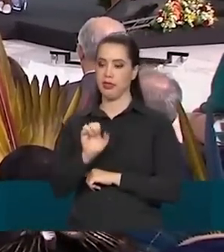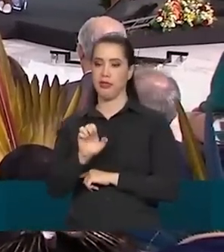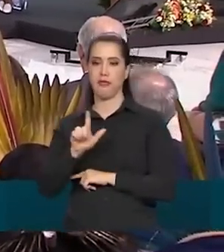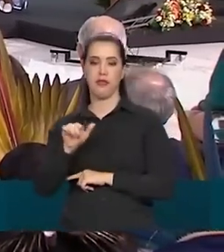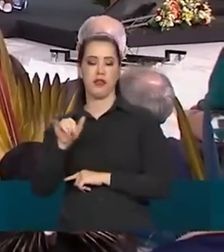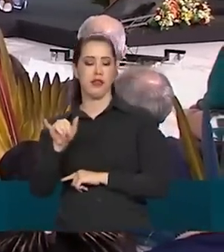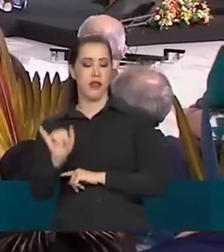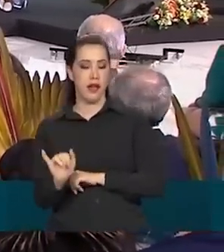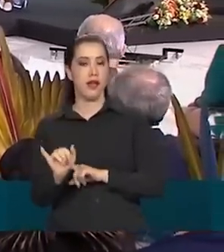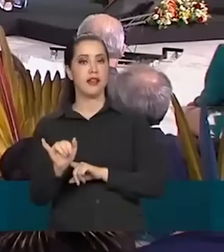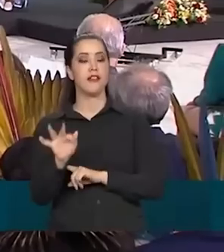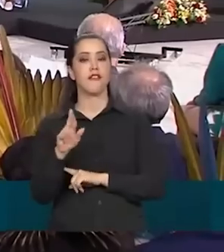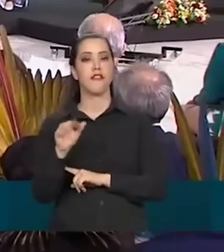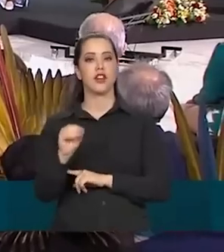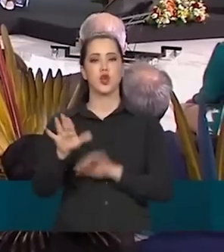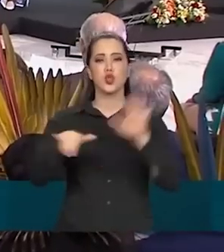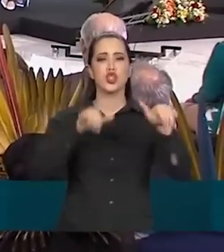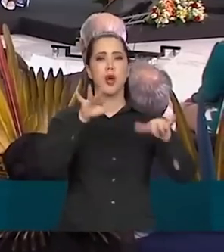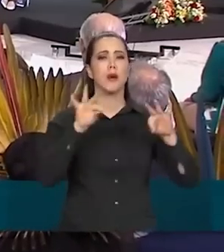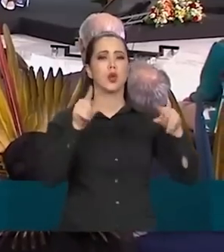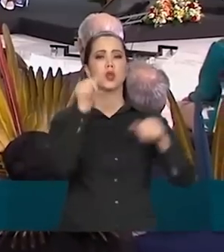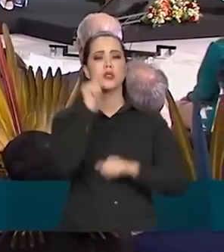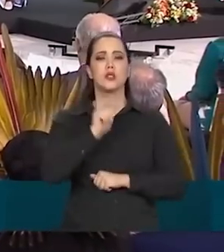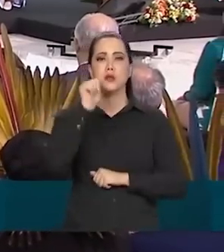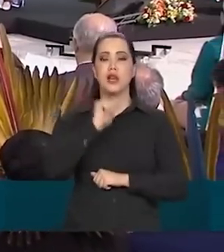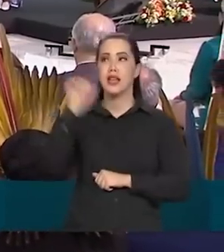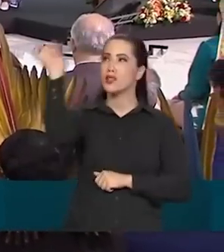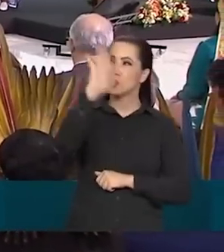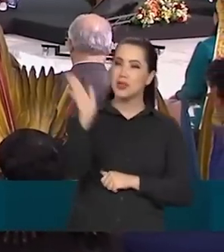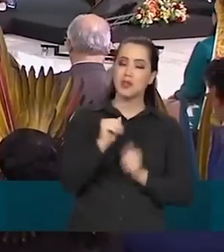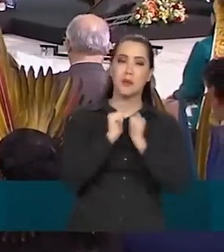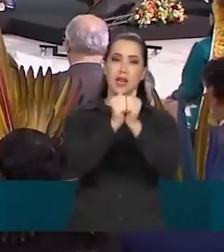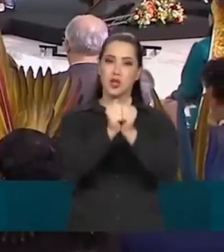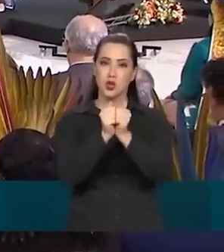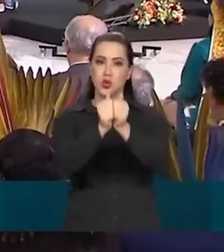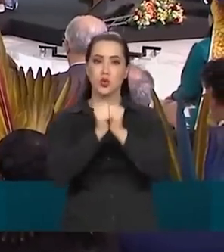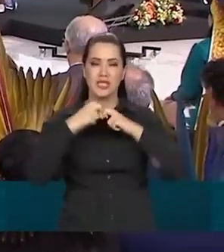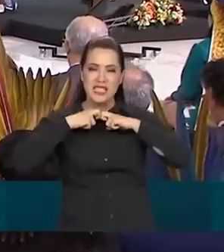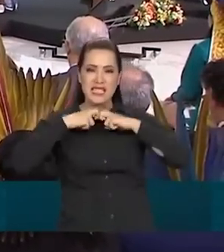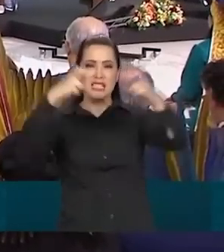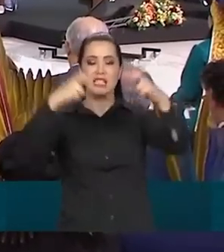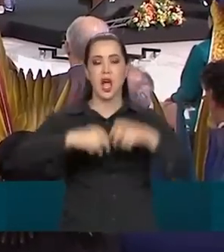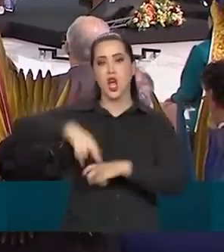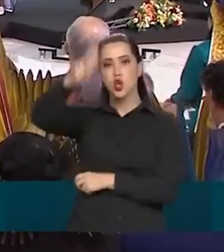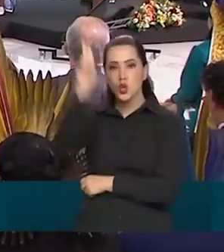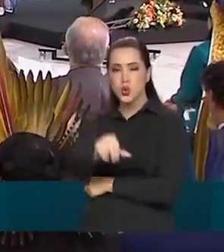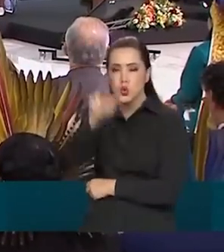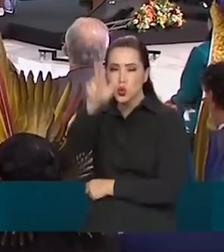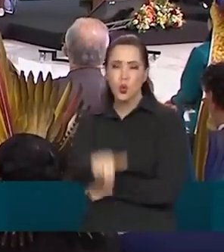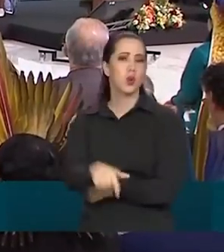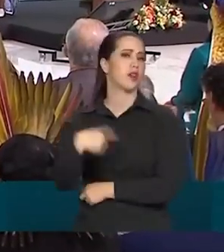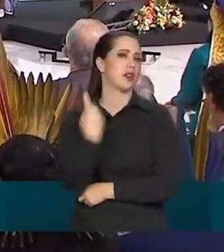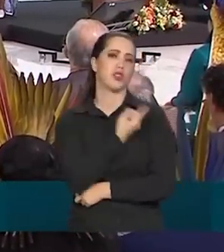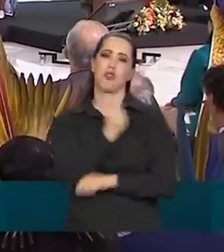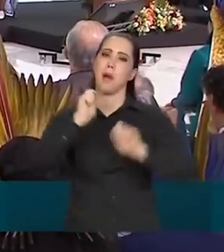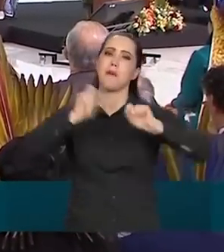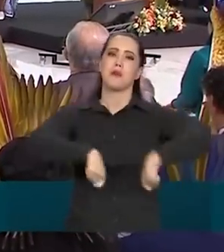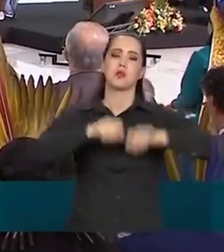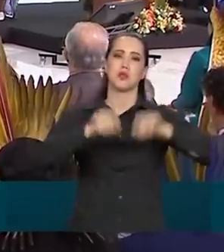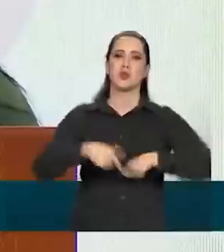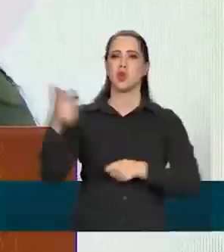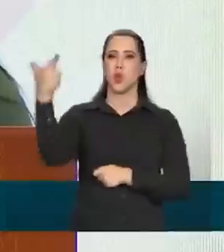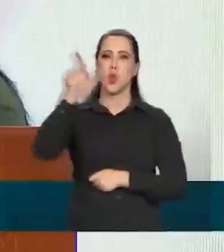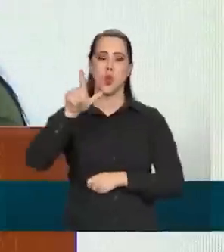as mulheres do Brasil para dizermos juntas que nunca mais vamos permitir um